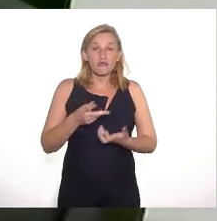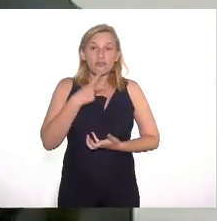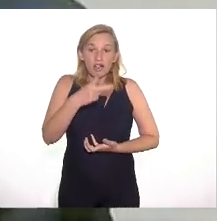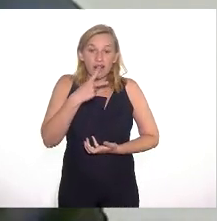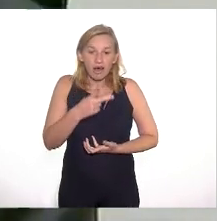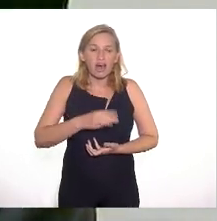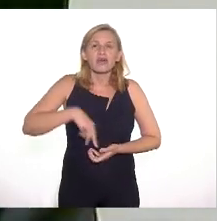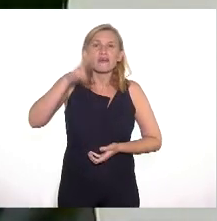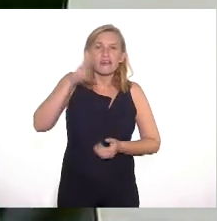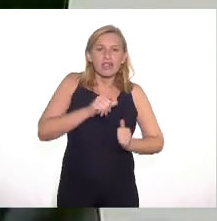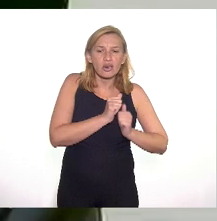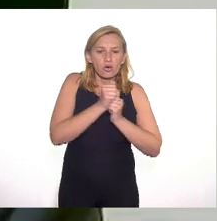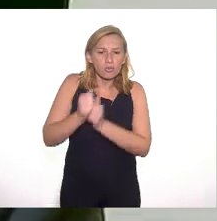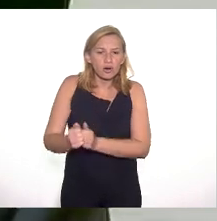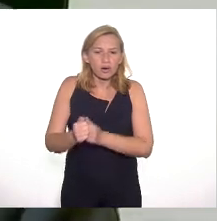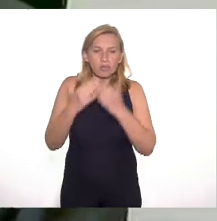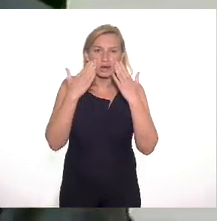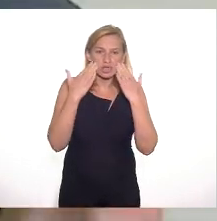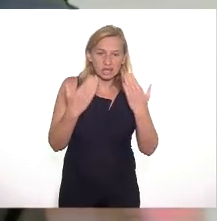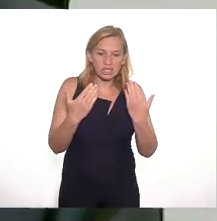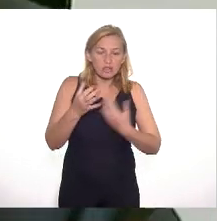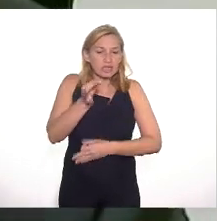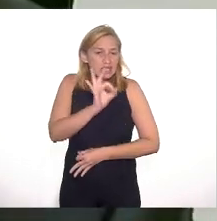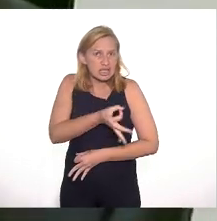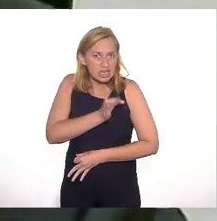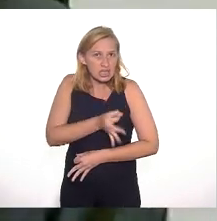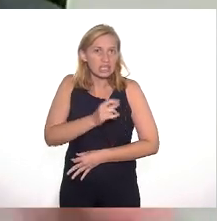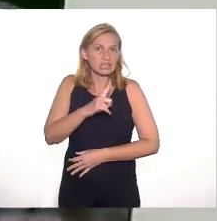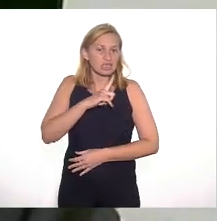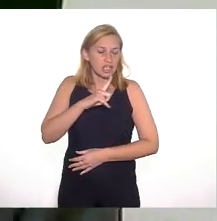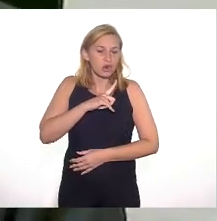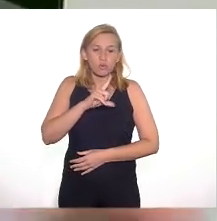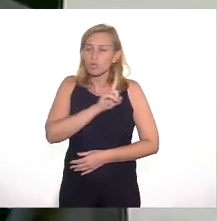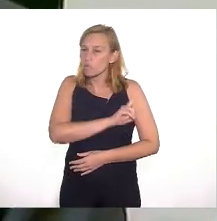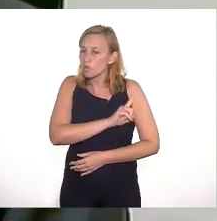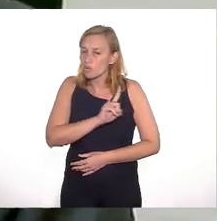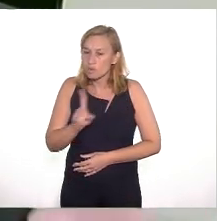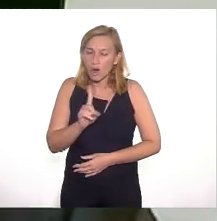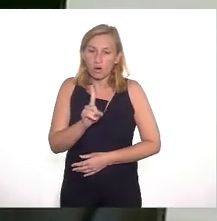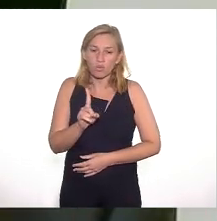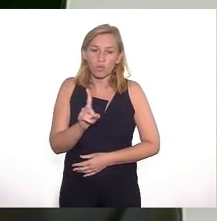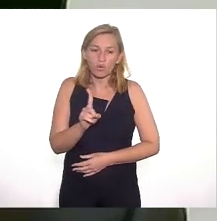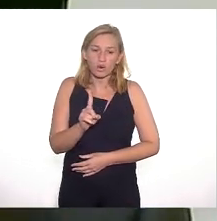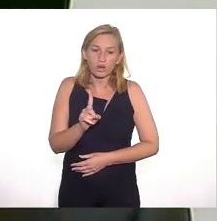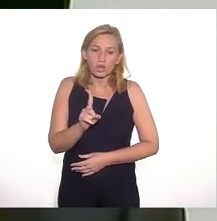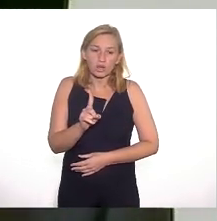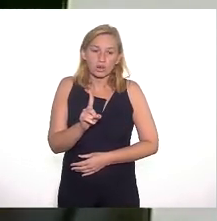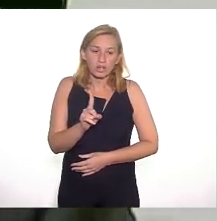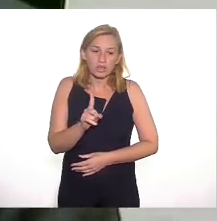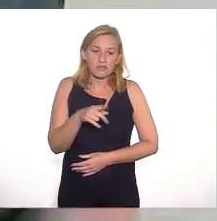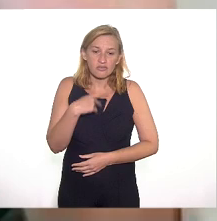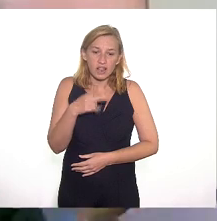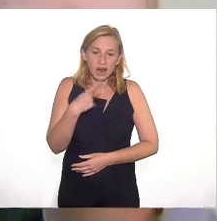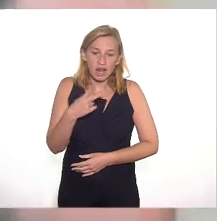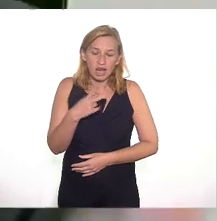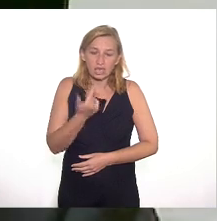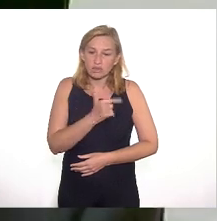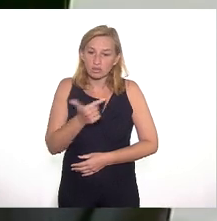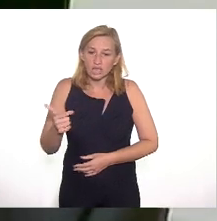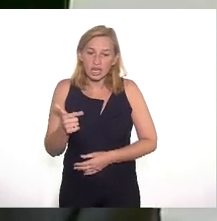quem acompanhou a apresentação, eu tenho certeza, não há se dizer que não